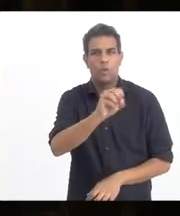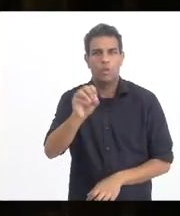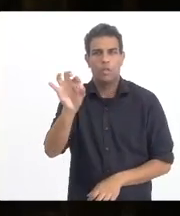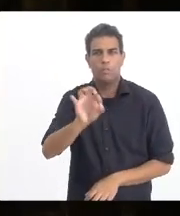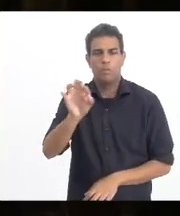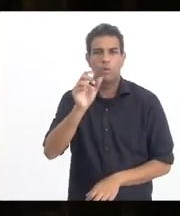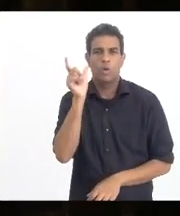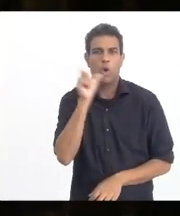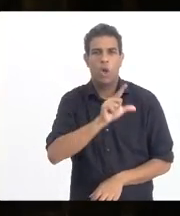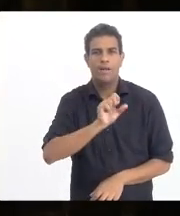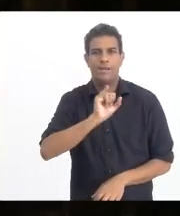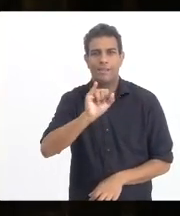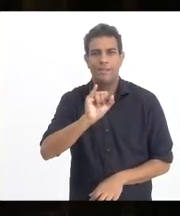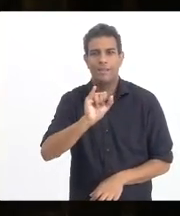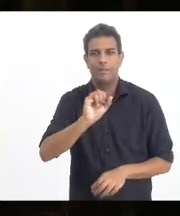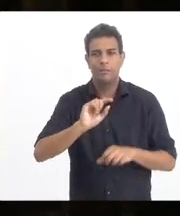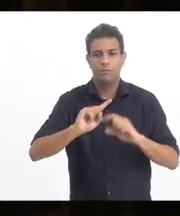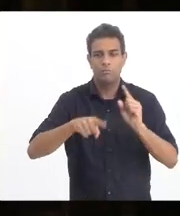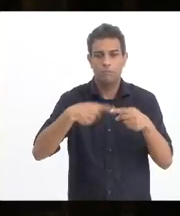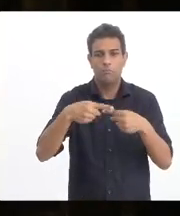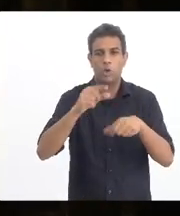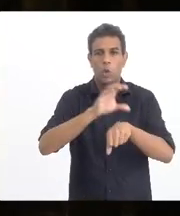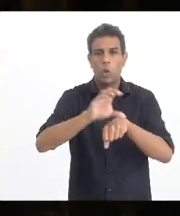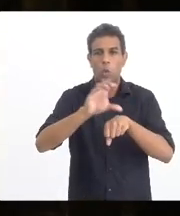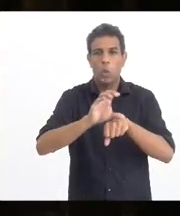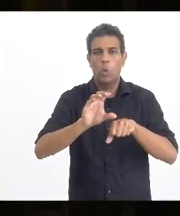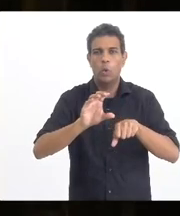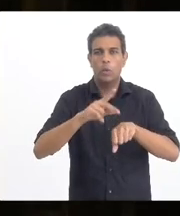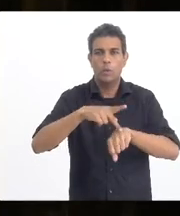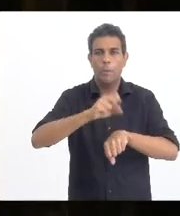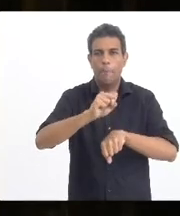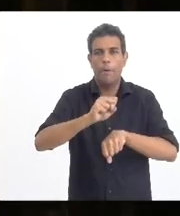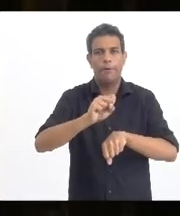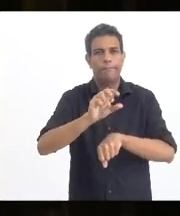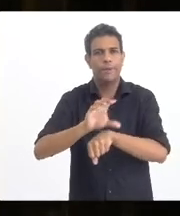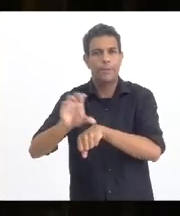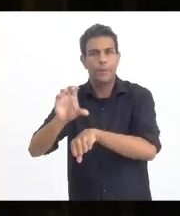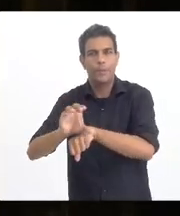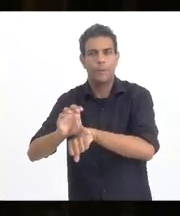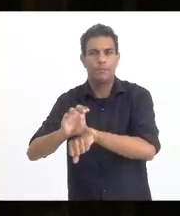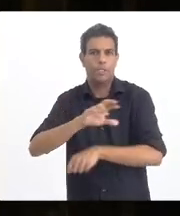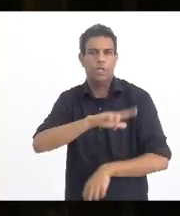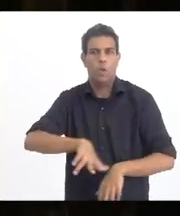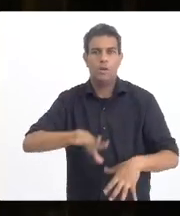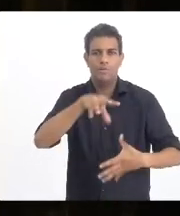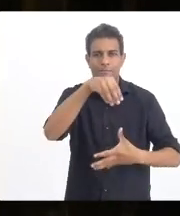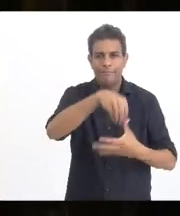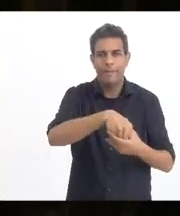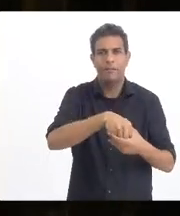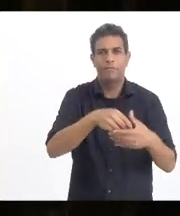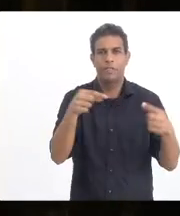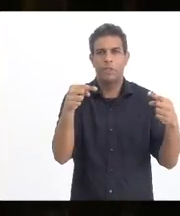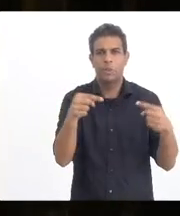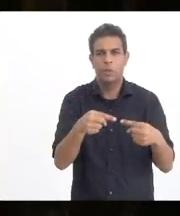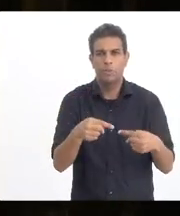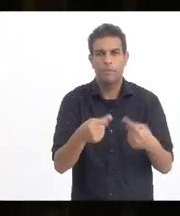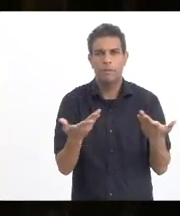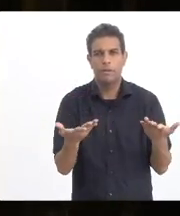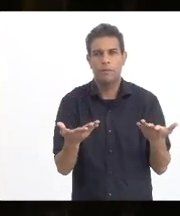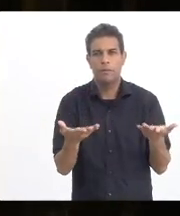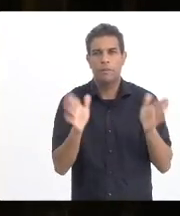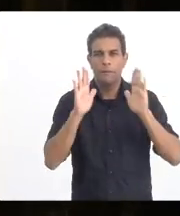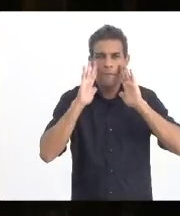curso. Se ele fizer um curso de especialização, e aí não vale os cursos civis, que seriam equivalentes, só vale